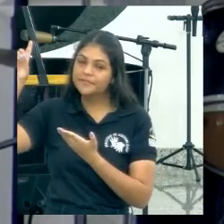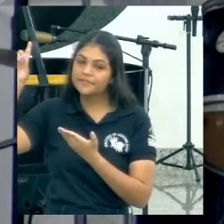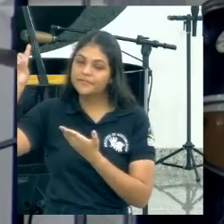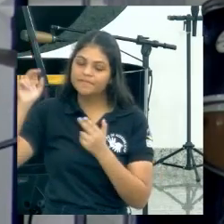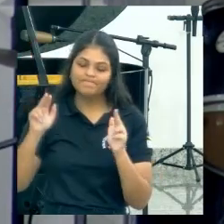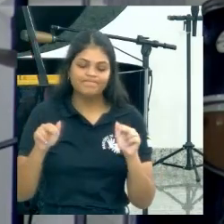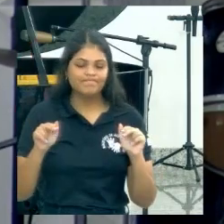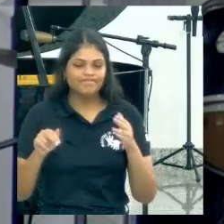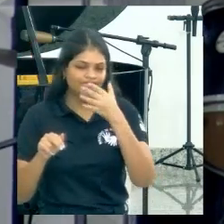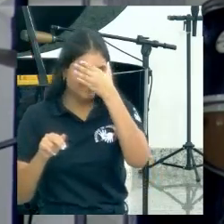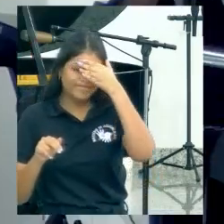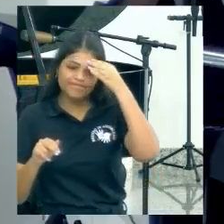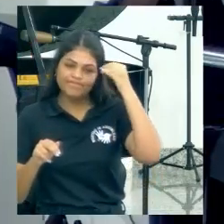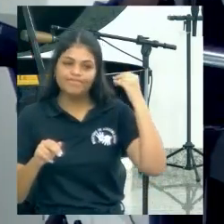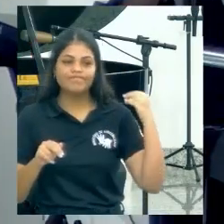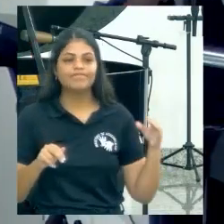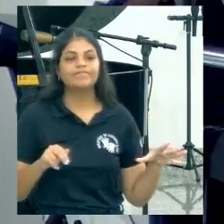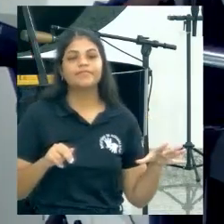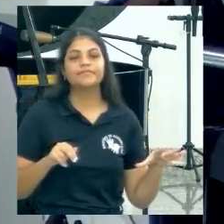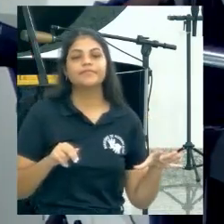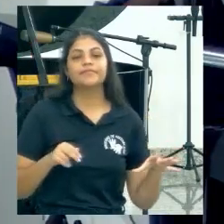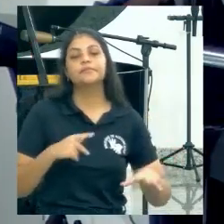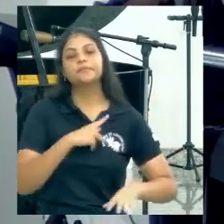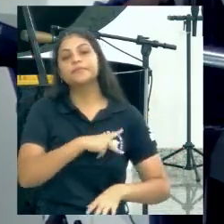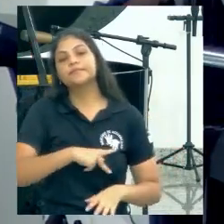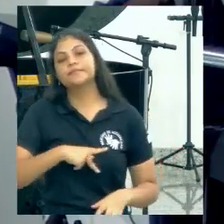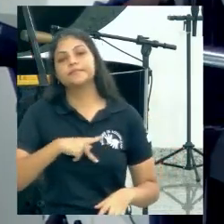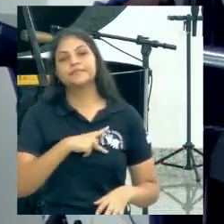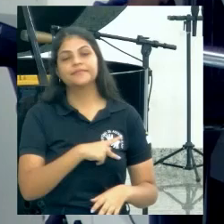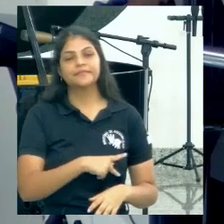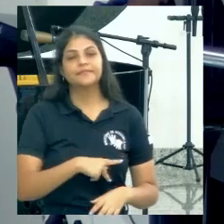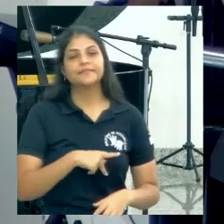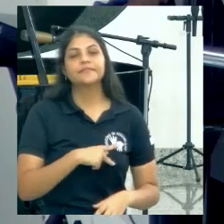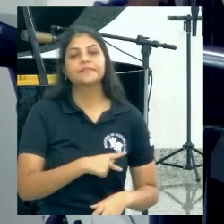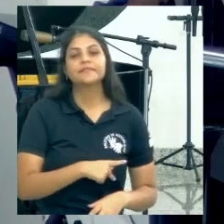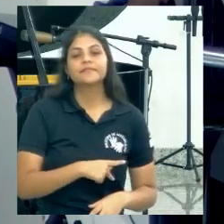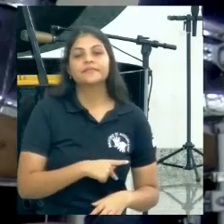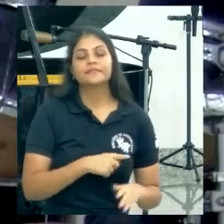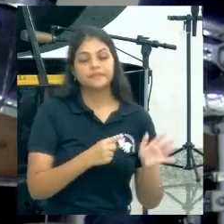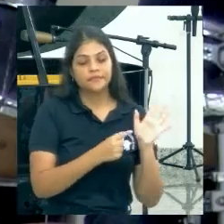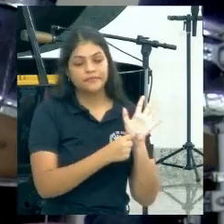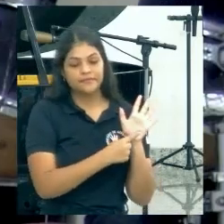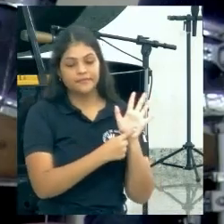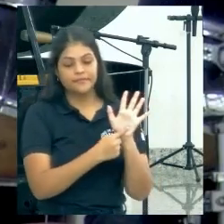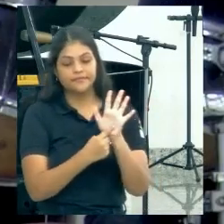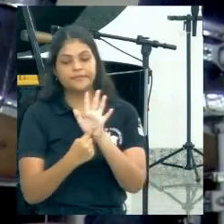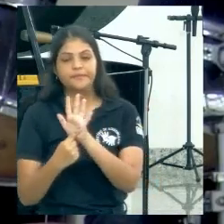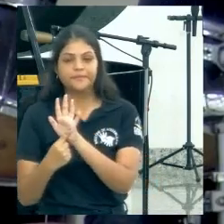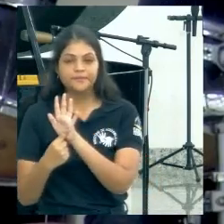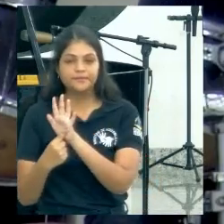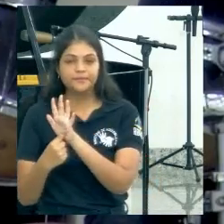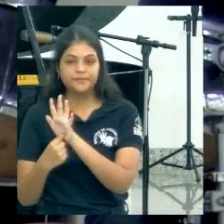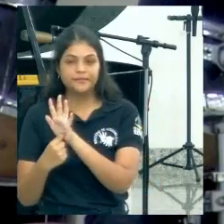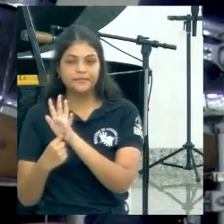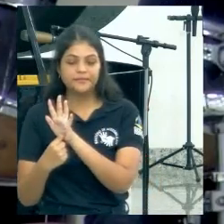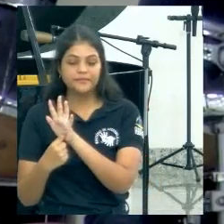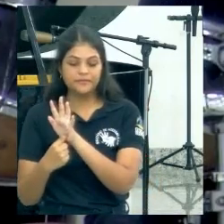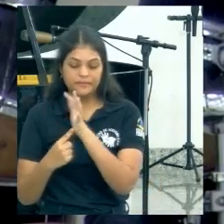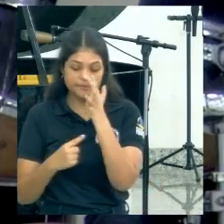isso. E lá está o apóstolo Paulo, nos mostrando que, mesmo numa situação como